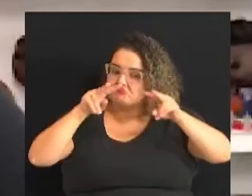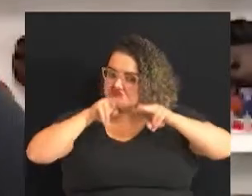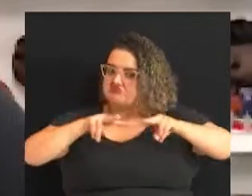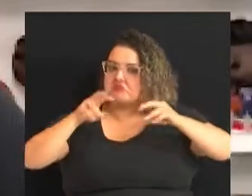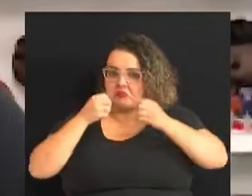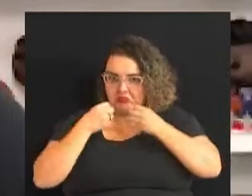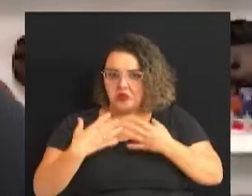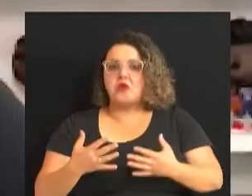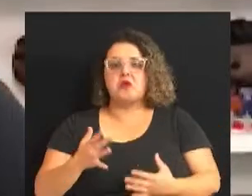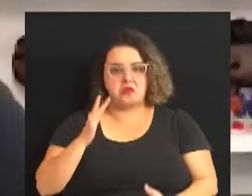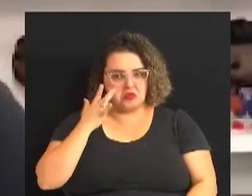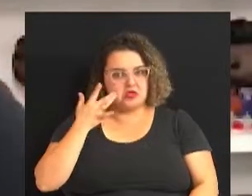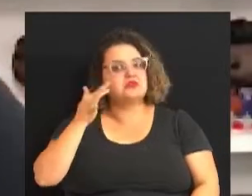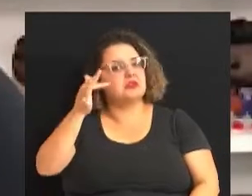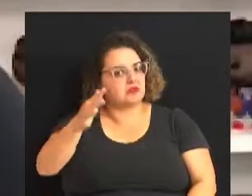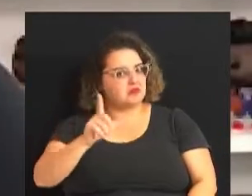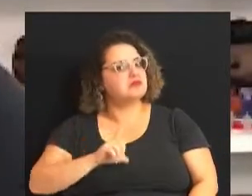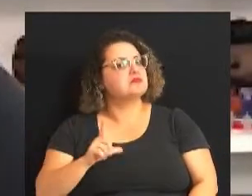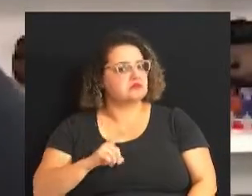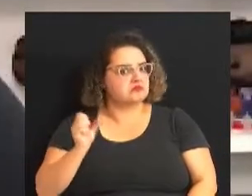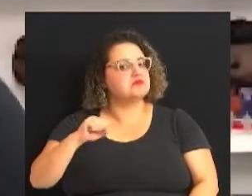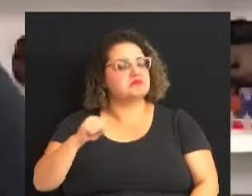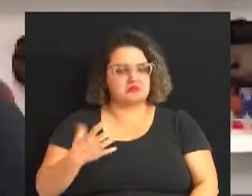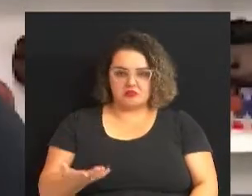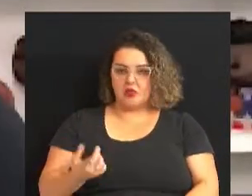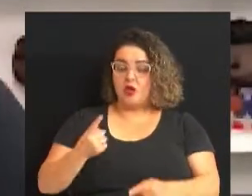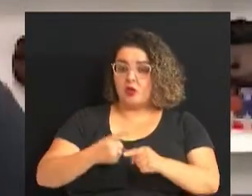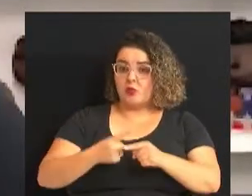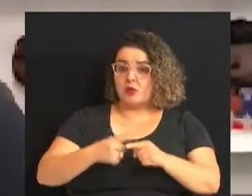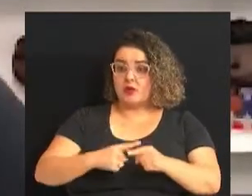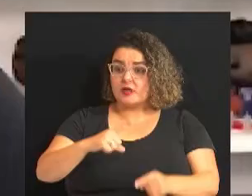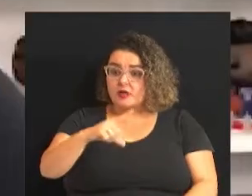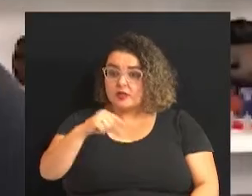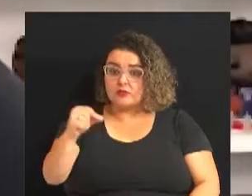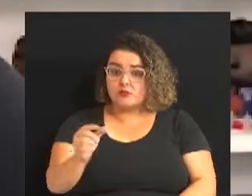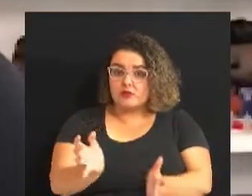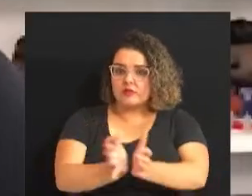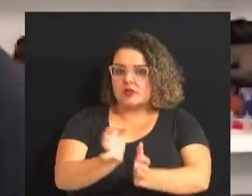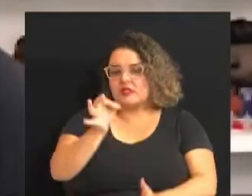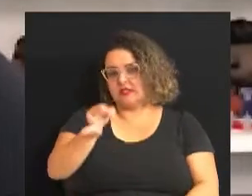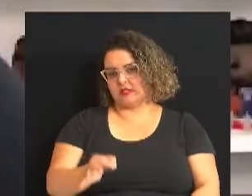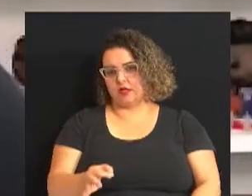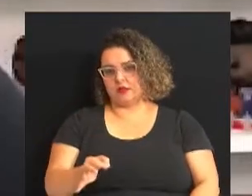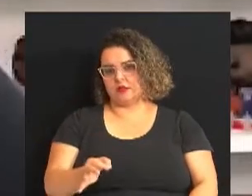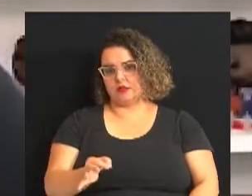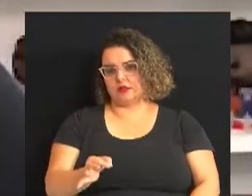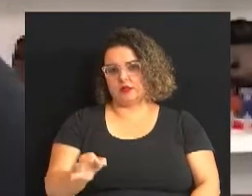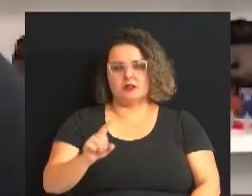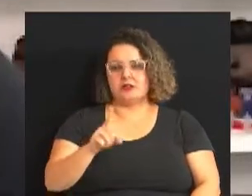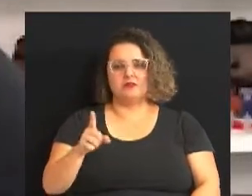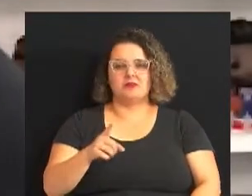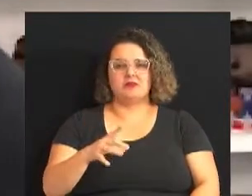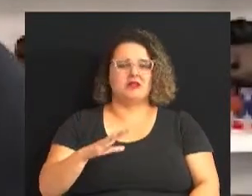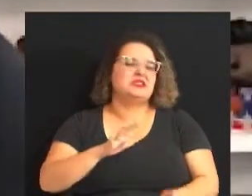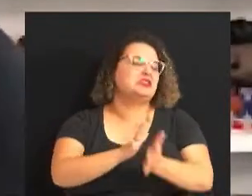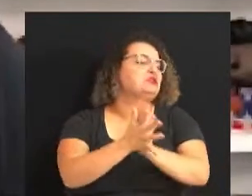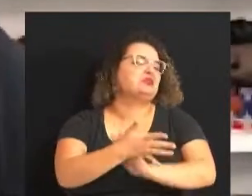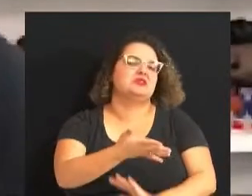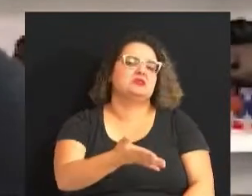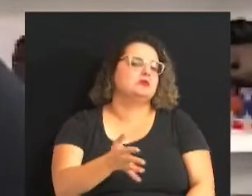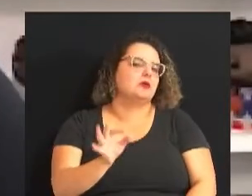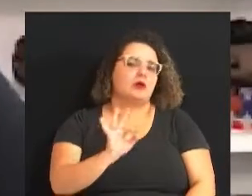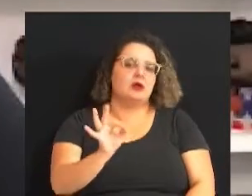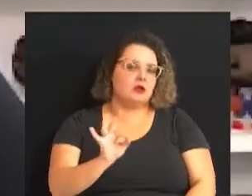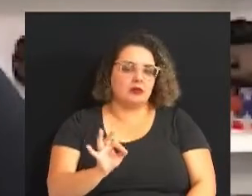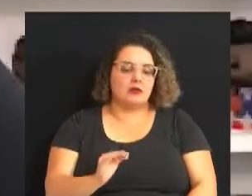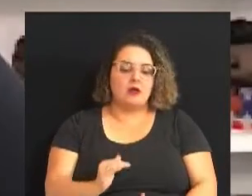tem futuro, porque ele também foi escolhido pela franquia certa, pela franquia que não vai queimá-lo, que não vai